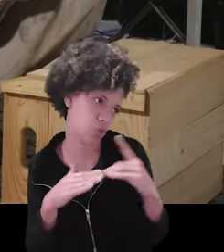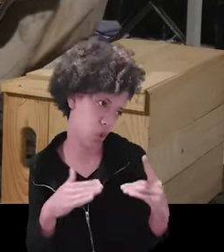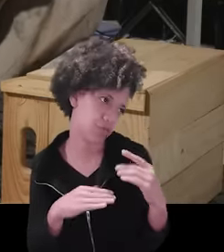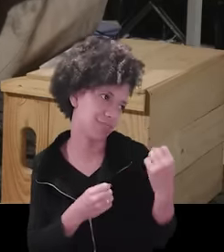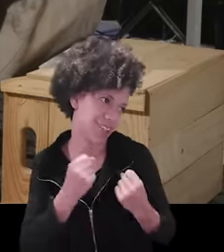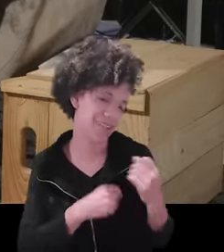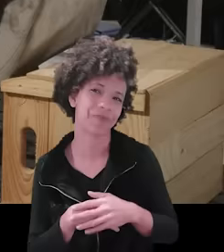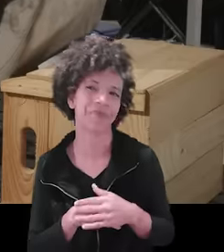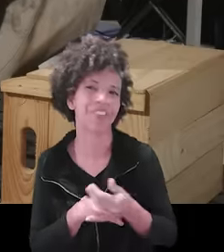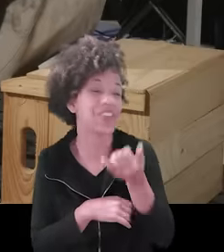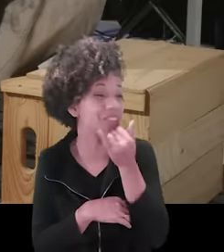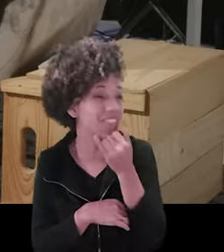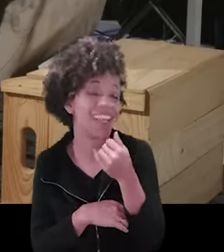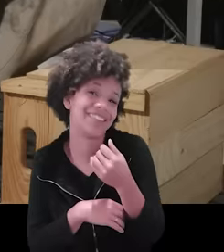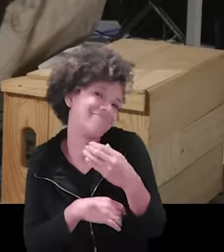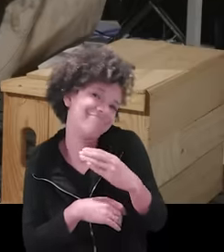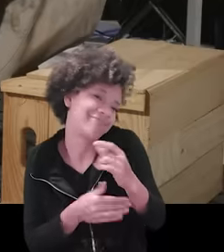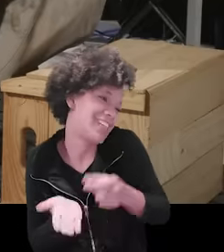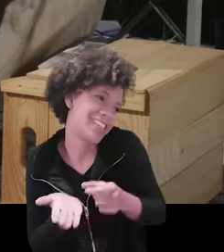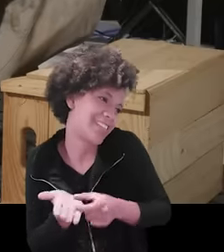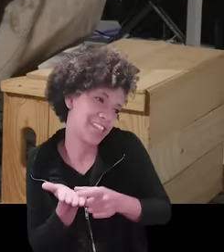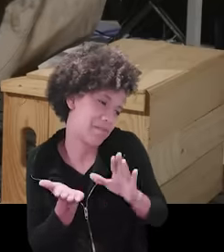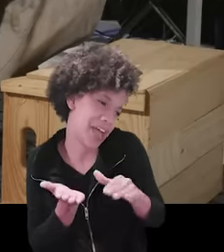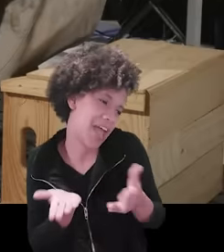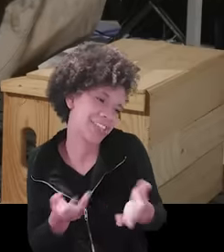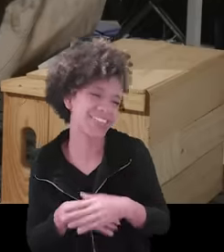$4000 um carro setenta centavos